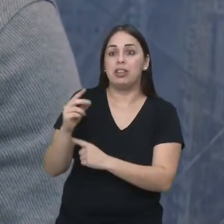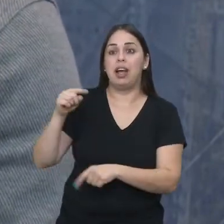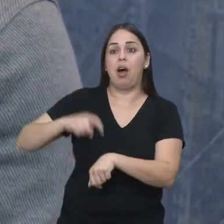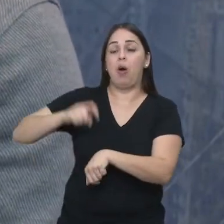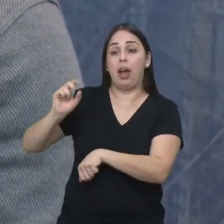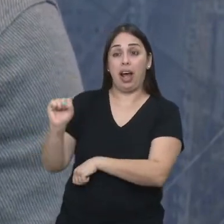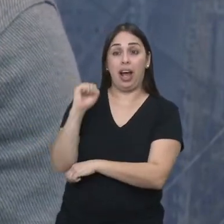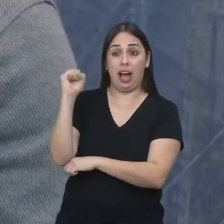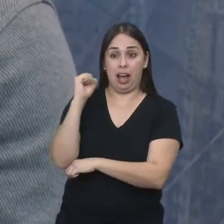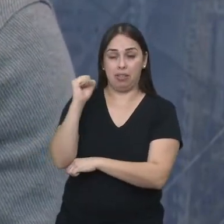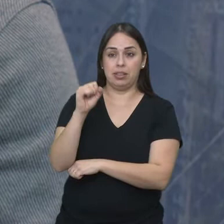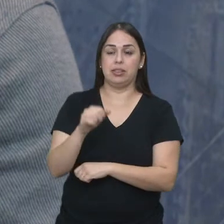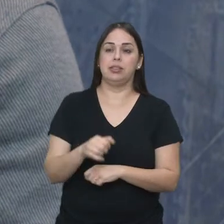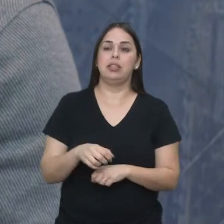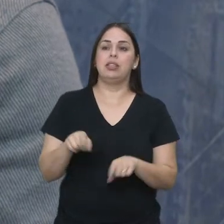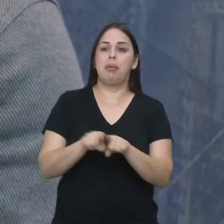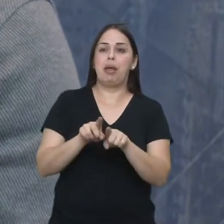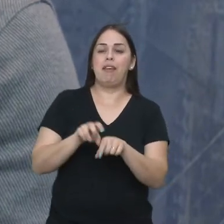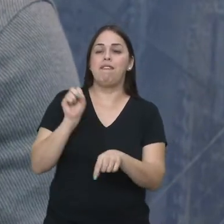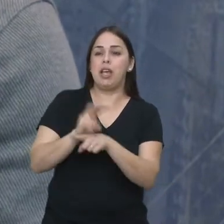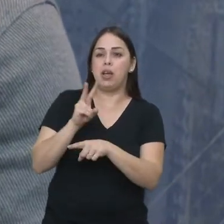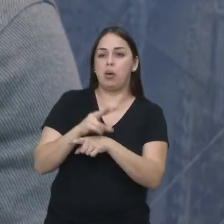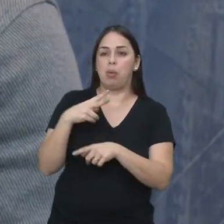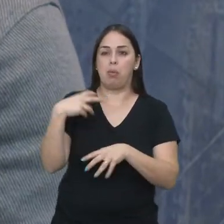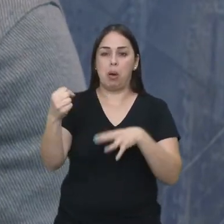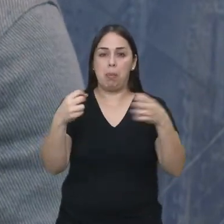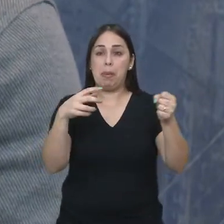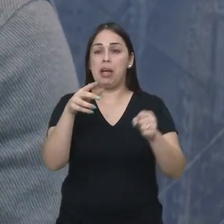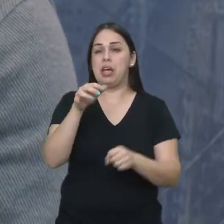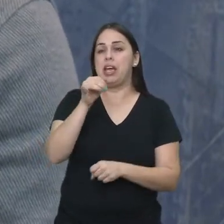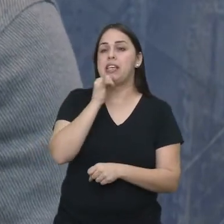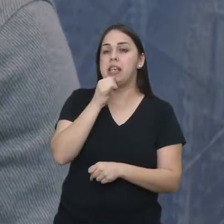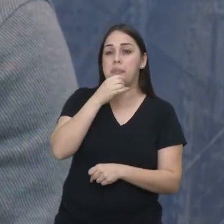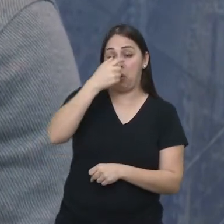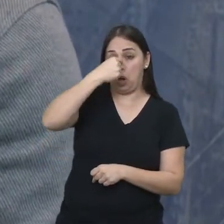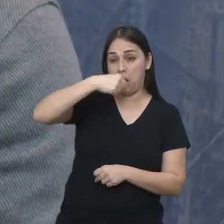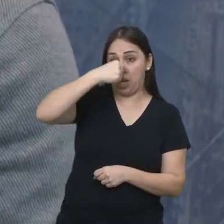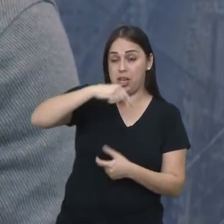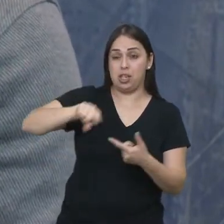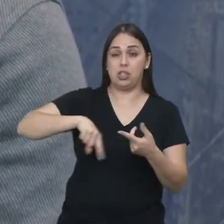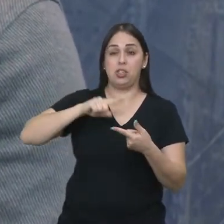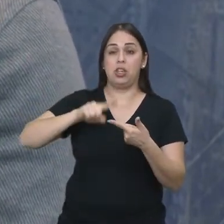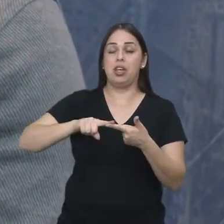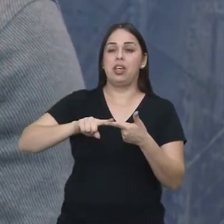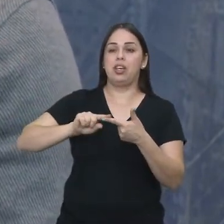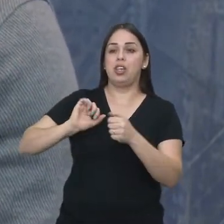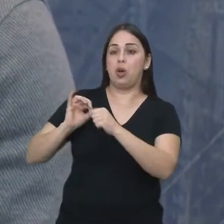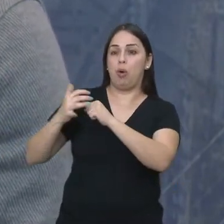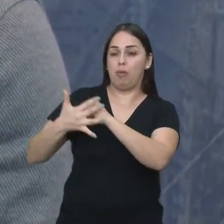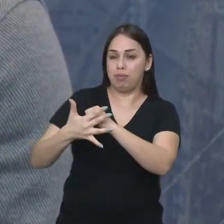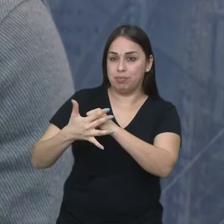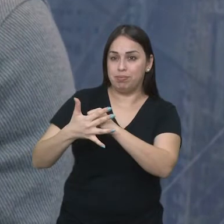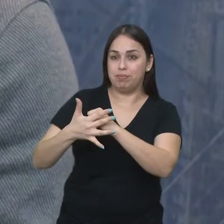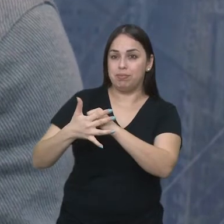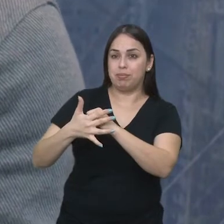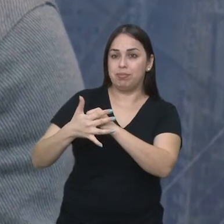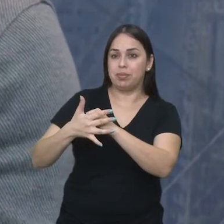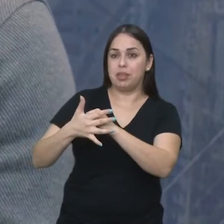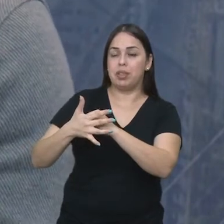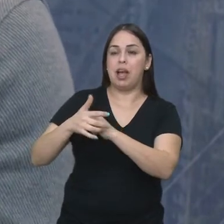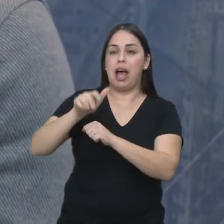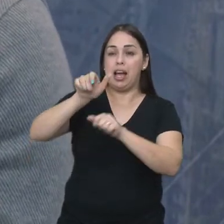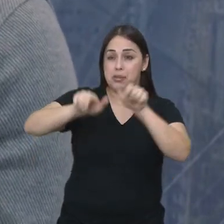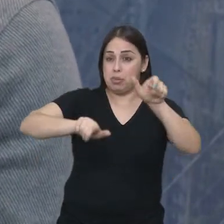em relação a vírus de transmissão respiratória, como gripe e Covid, isso ficou muito claro.